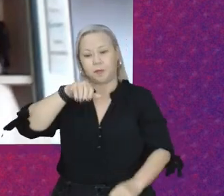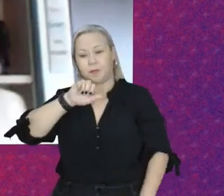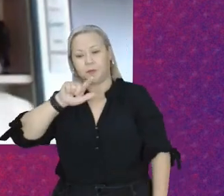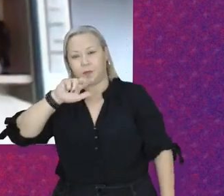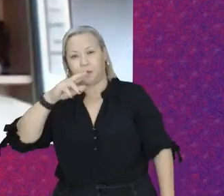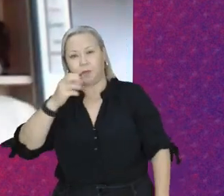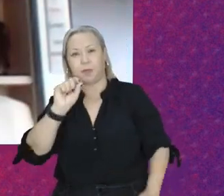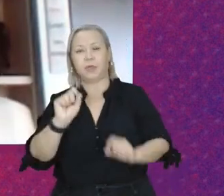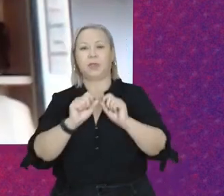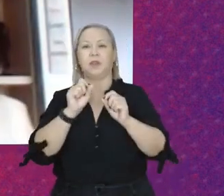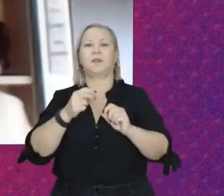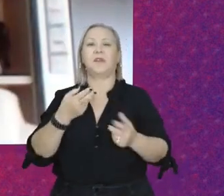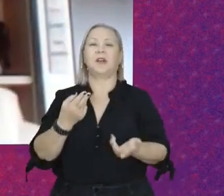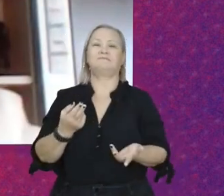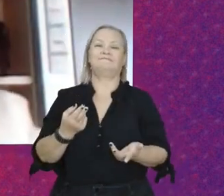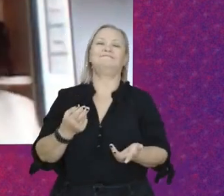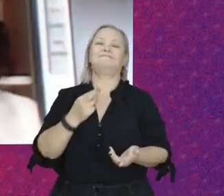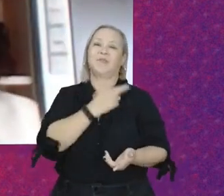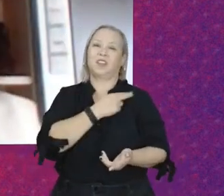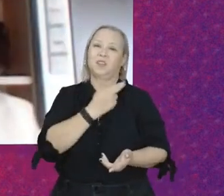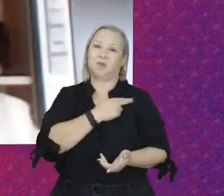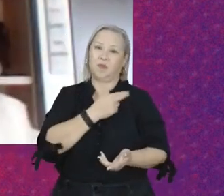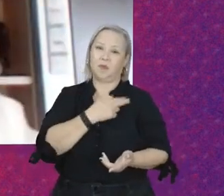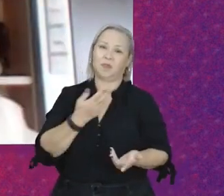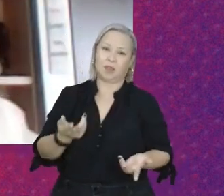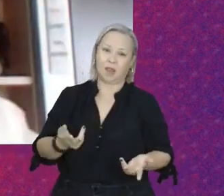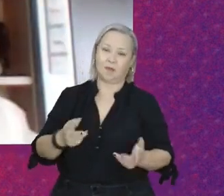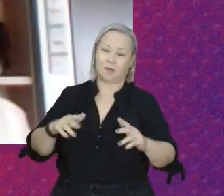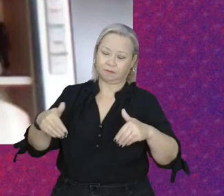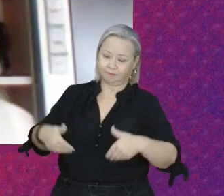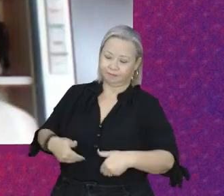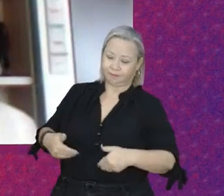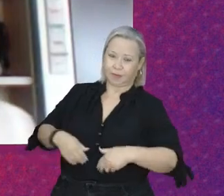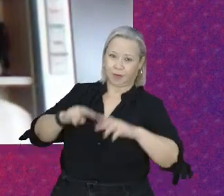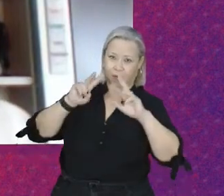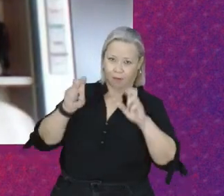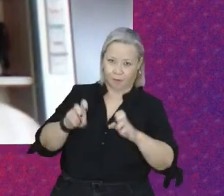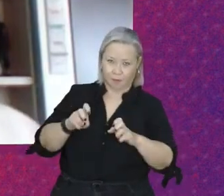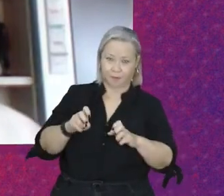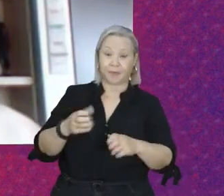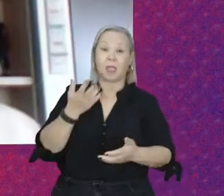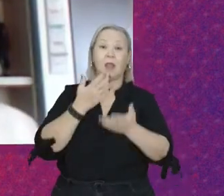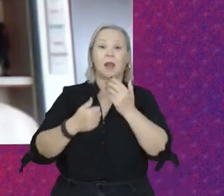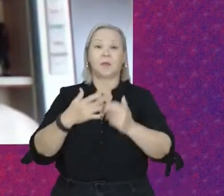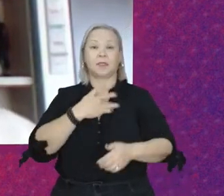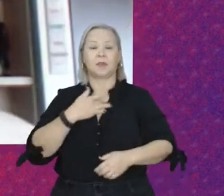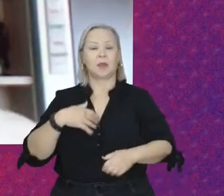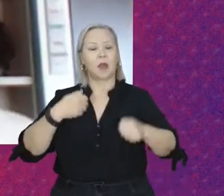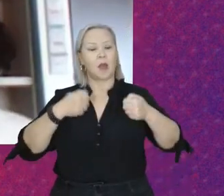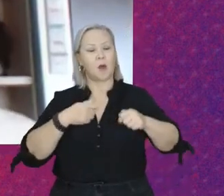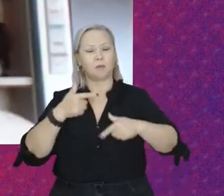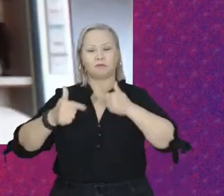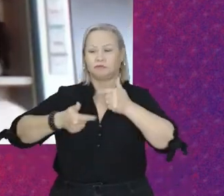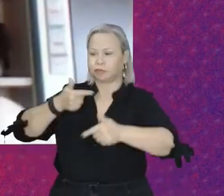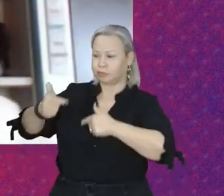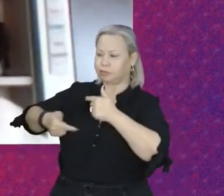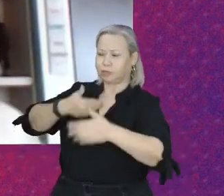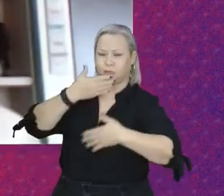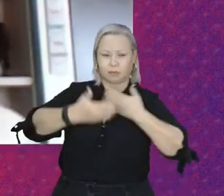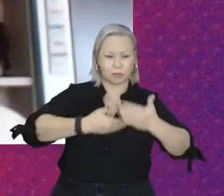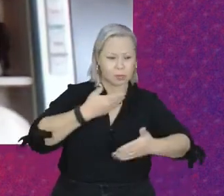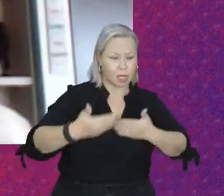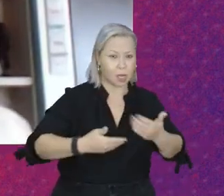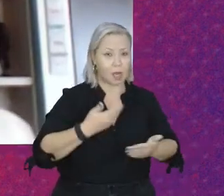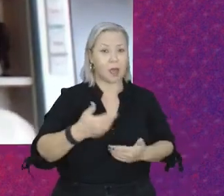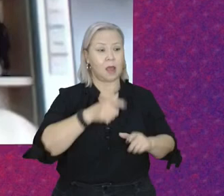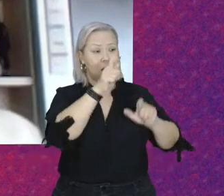o tema da fome, é exatamente a produção de alimentos saudáveis, a gente trabalhar com as agricultoras e os agricultores familiares,